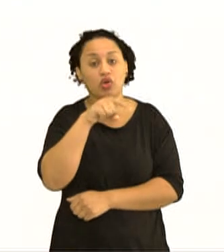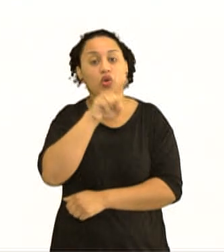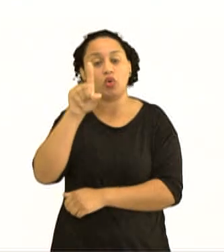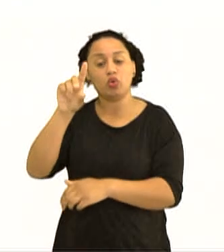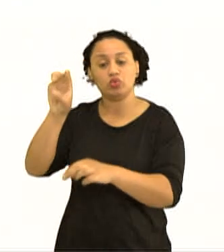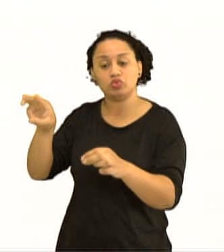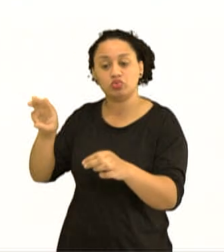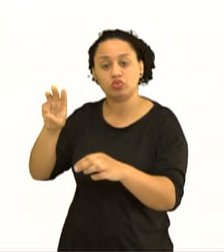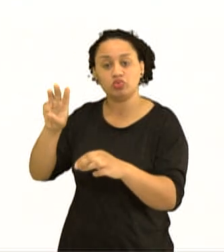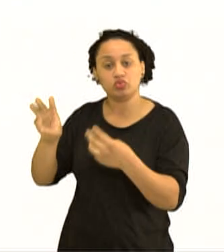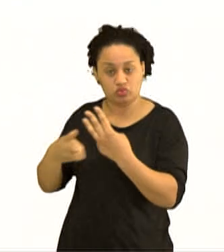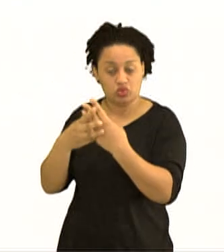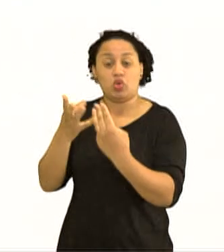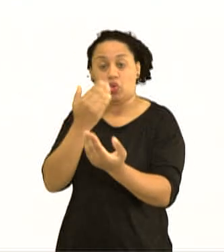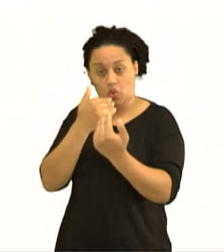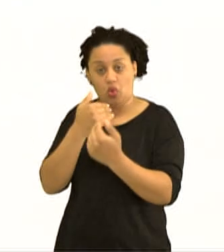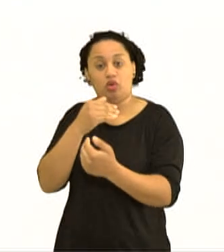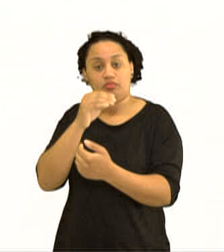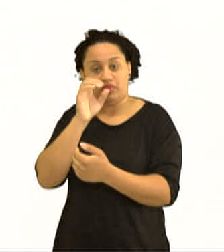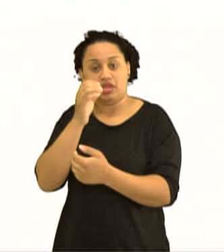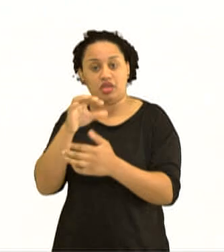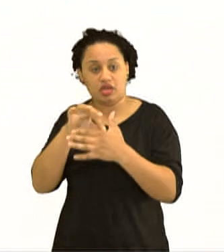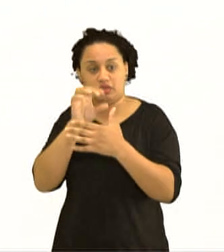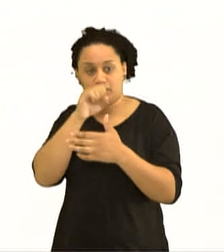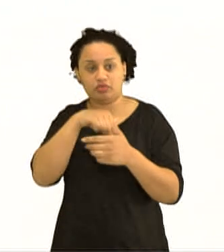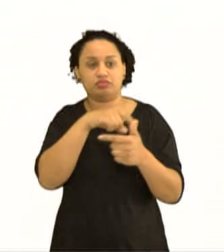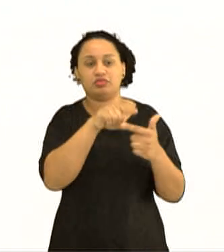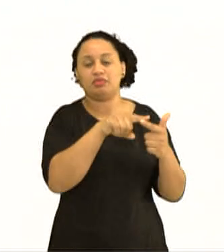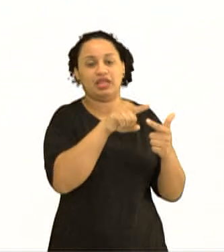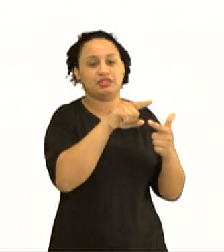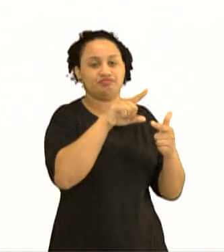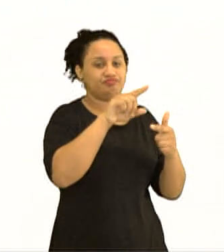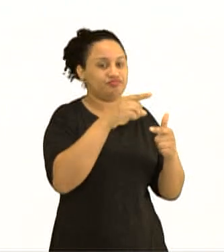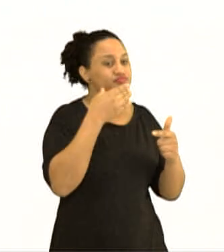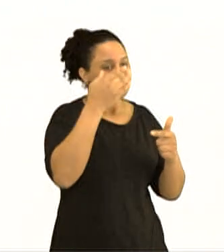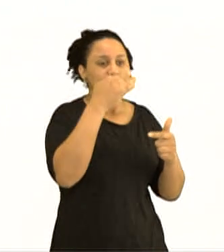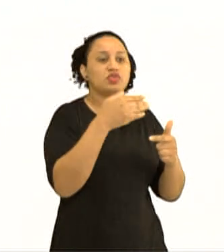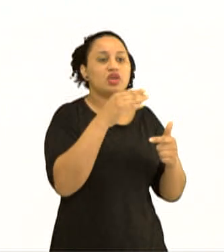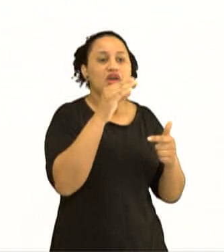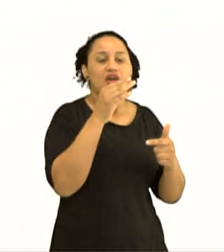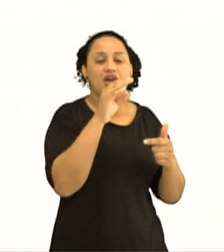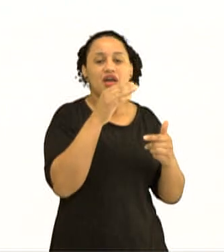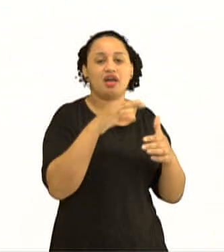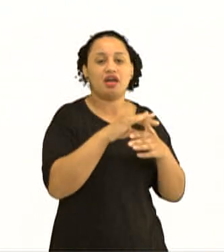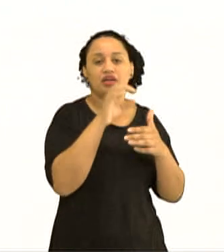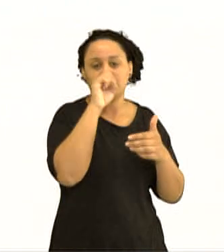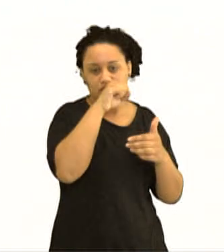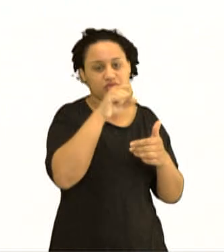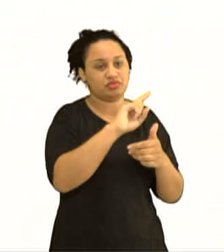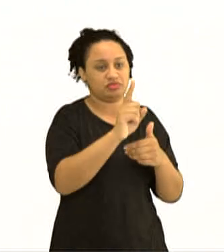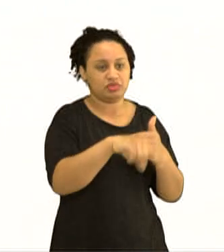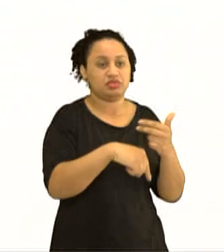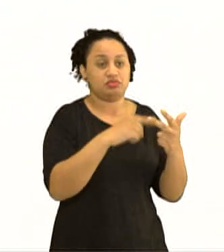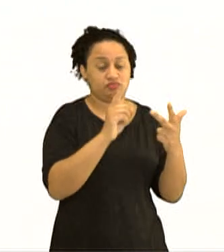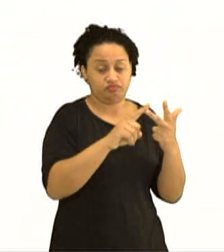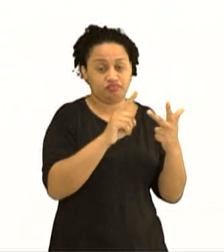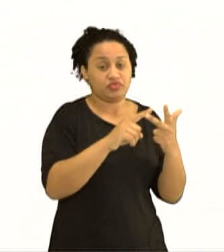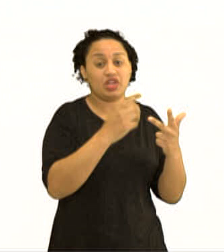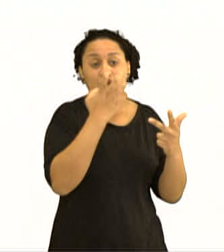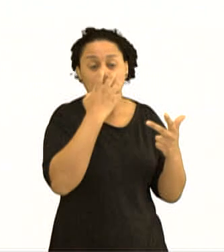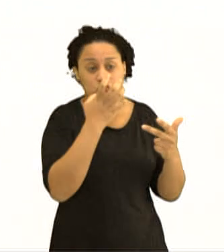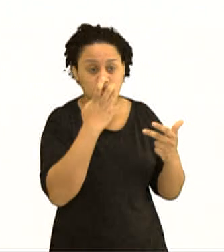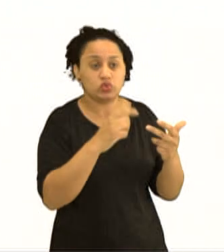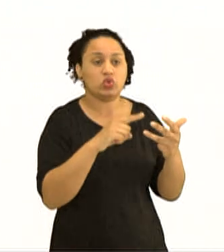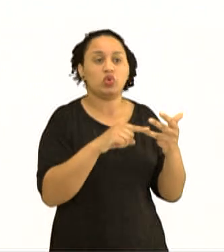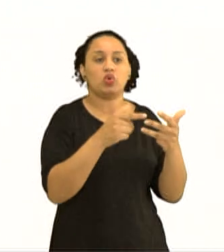de porco, os muçulmanos não podem comer carne de porco. Cão, cachorro, frutos do mar, já os judeus podem comer frutos do